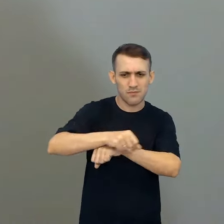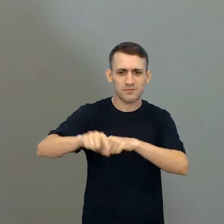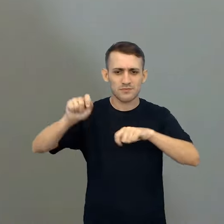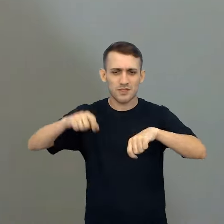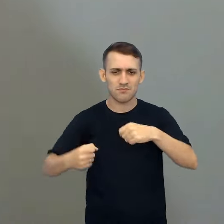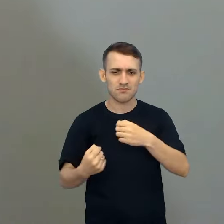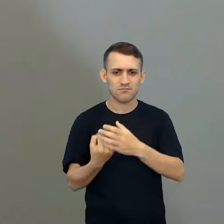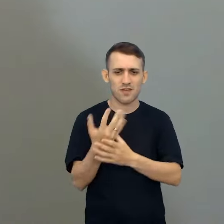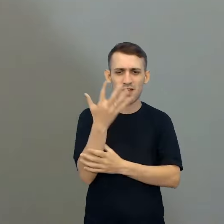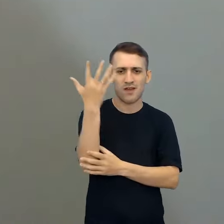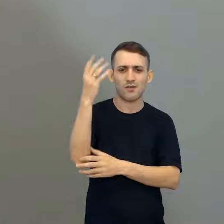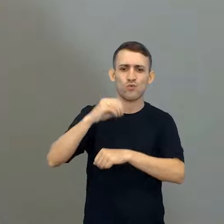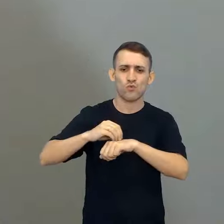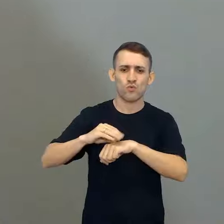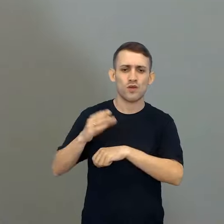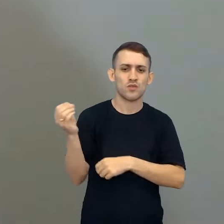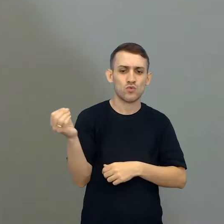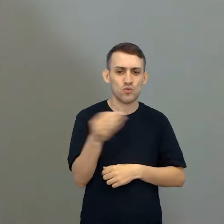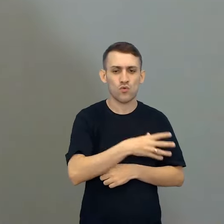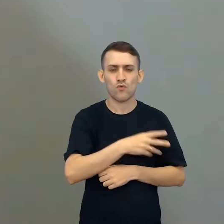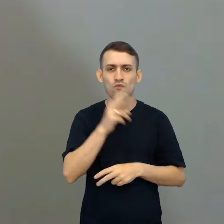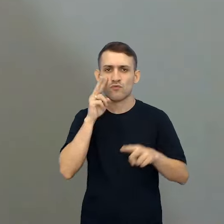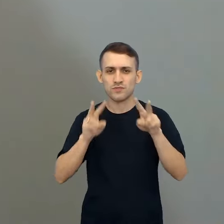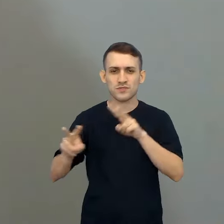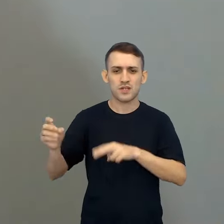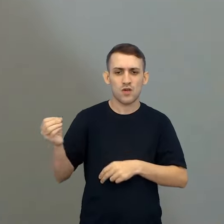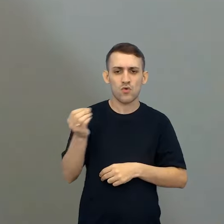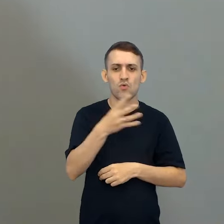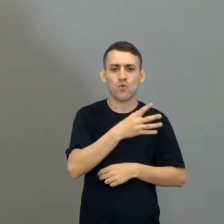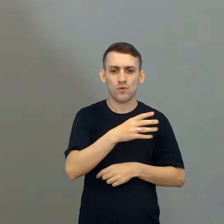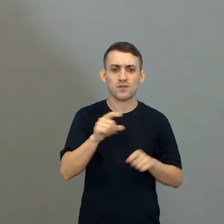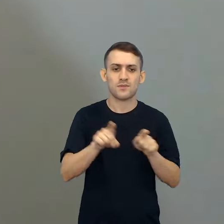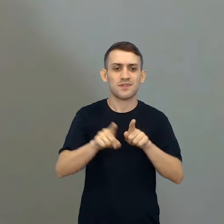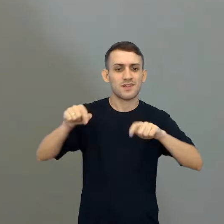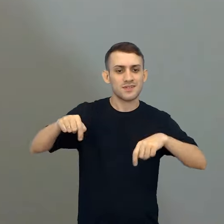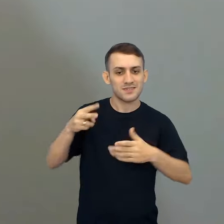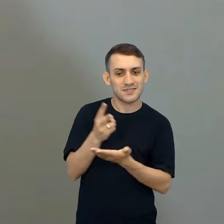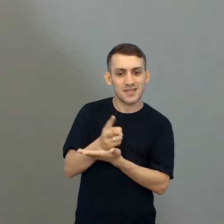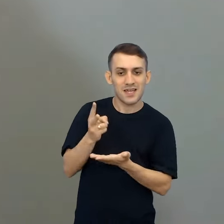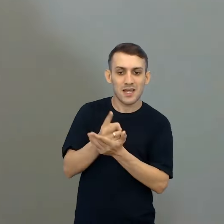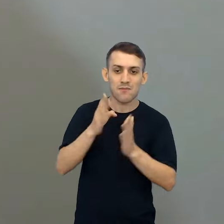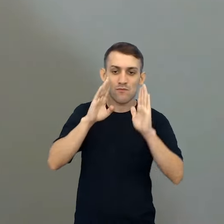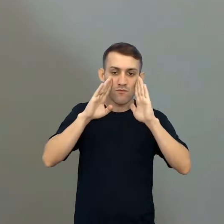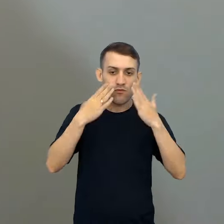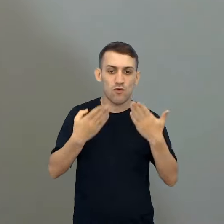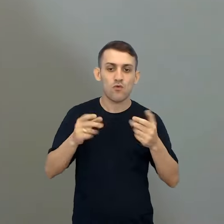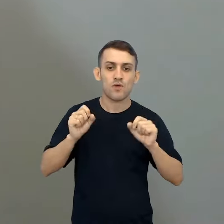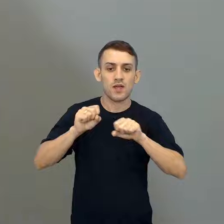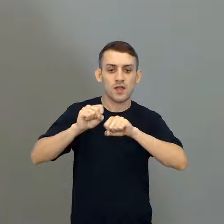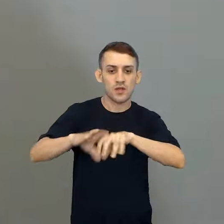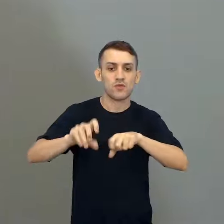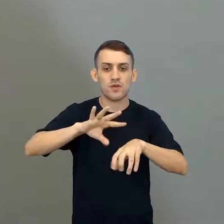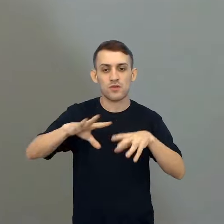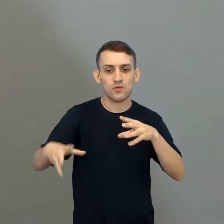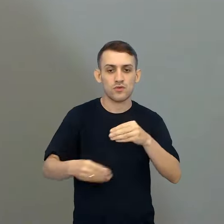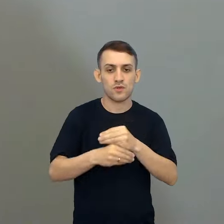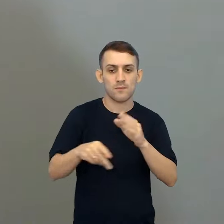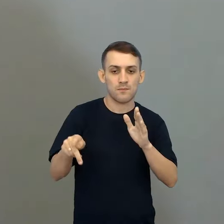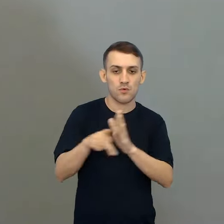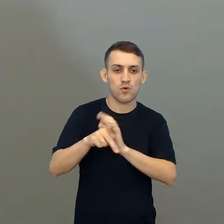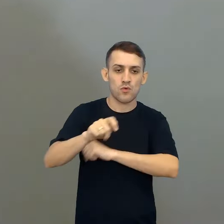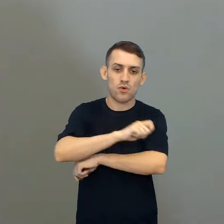germinar novos conhecimentos, outros olhares, que possam sempre visar aí a educação integral do estudante.